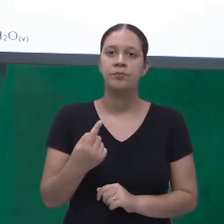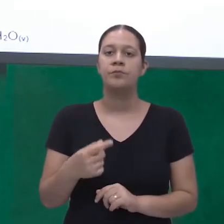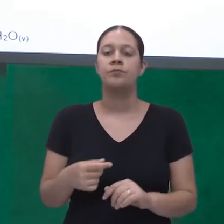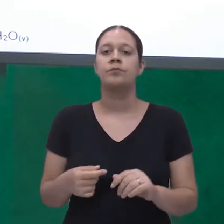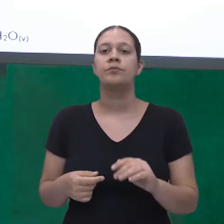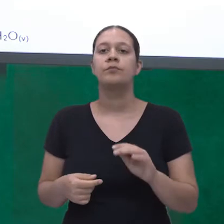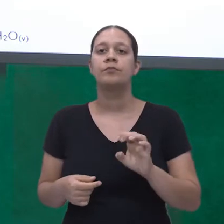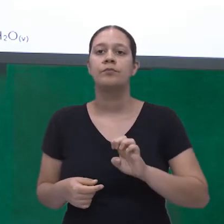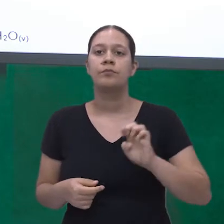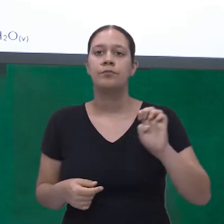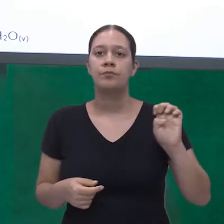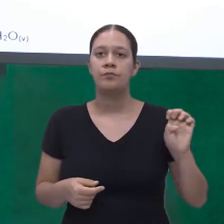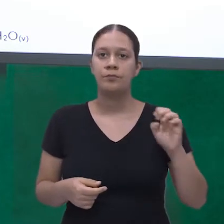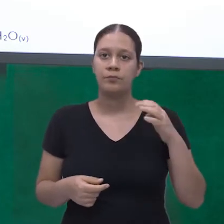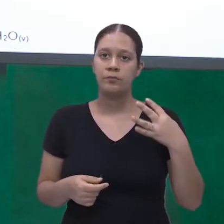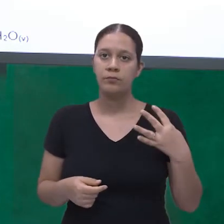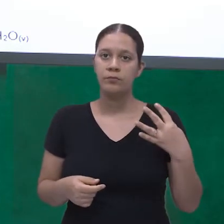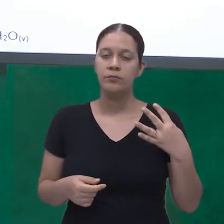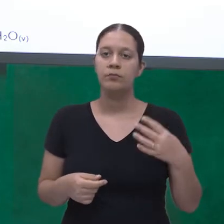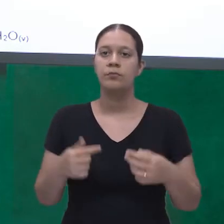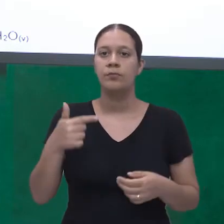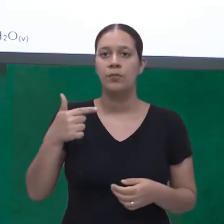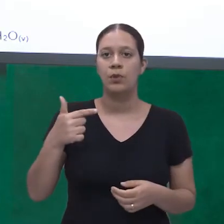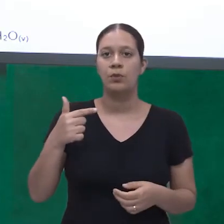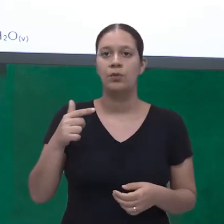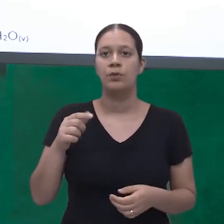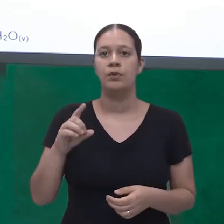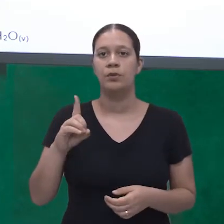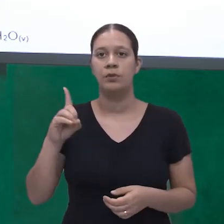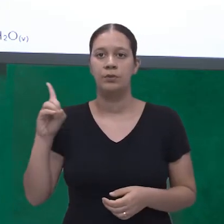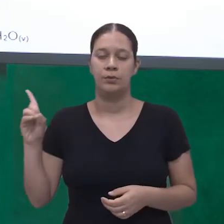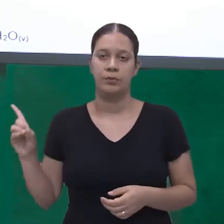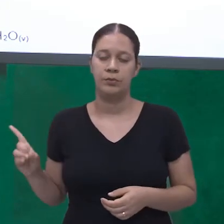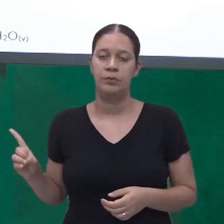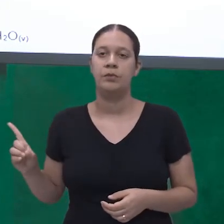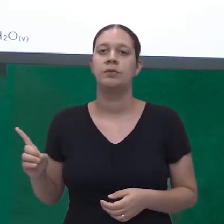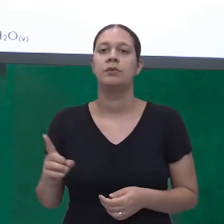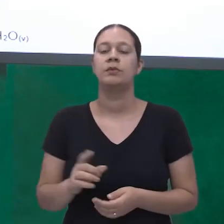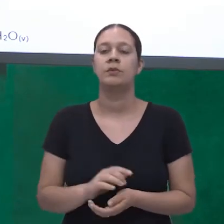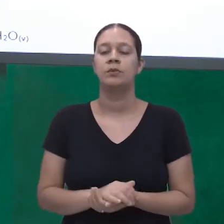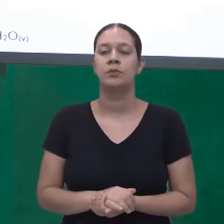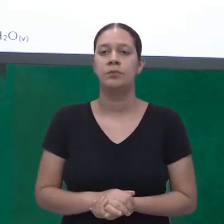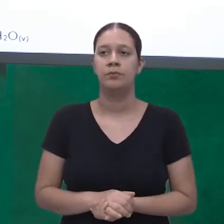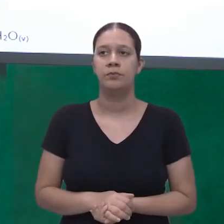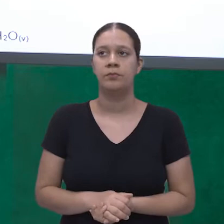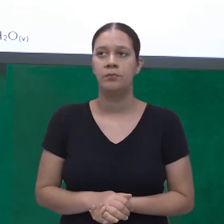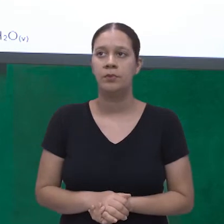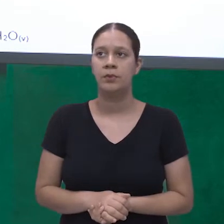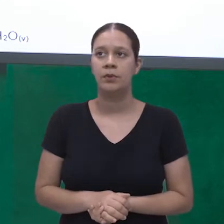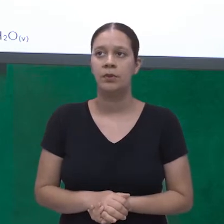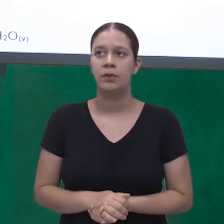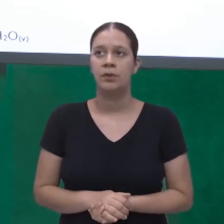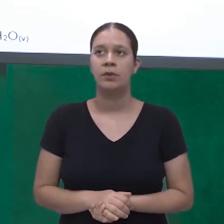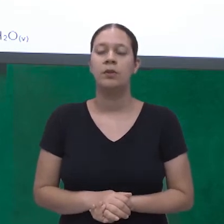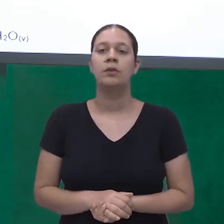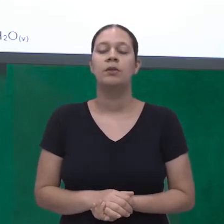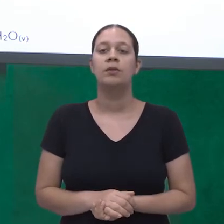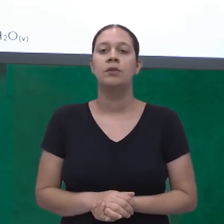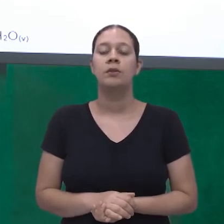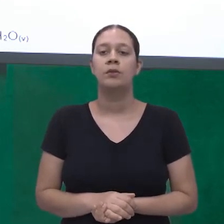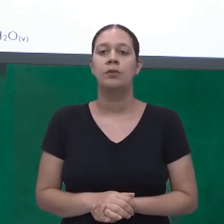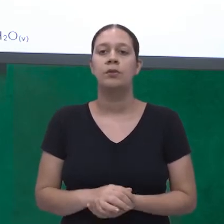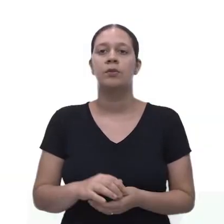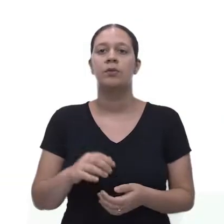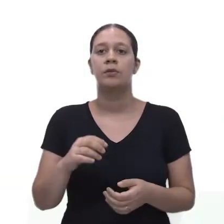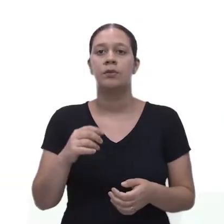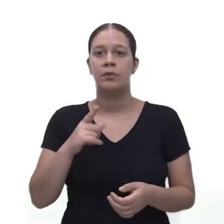lado esquerdo e 2 mols do lado direito da seta, reagente e produto. A entropia diminuiu. A